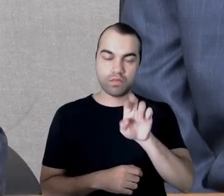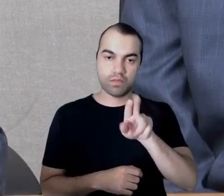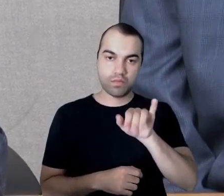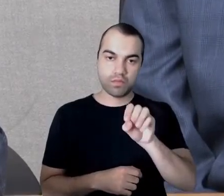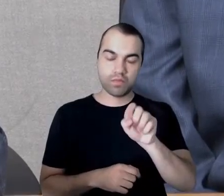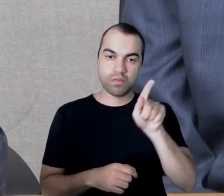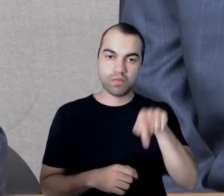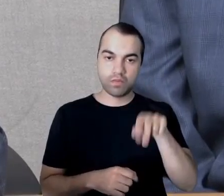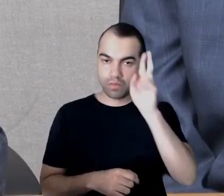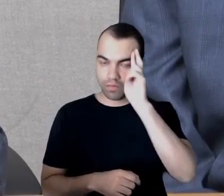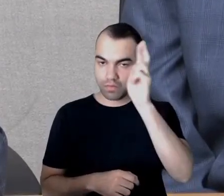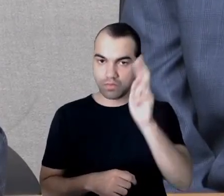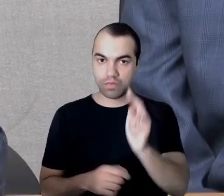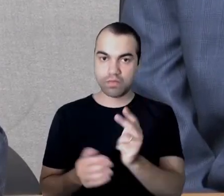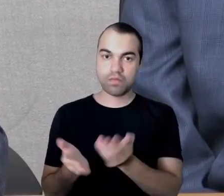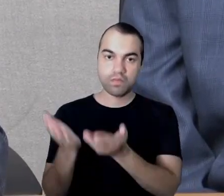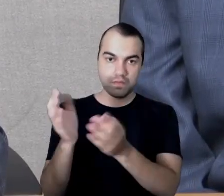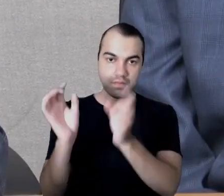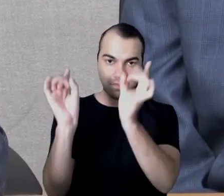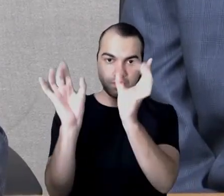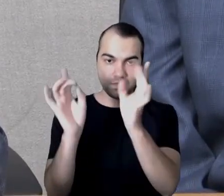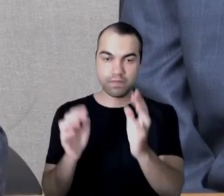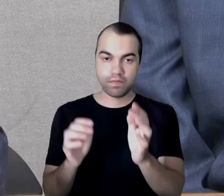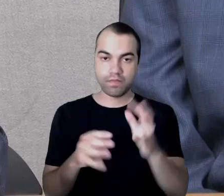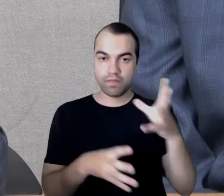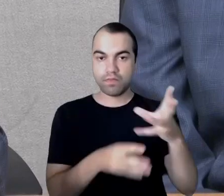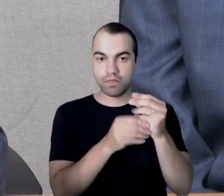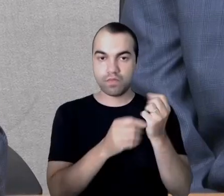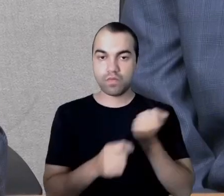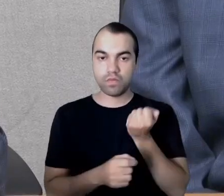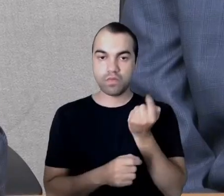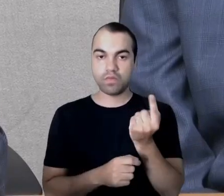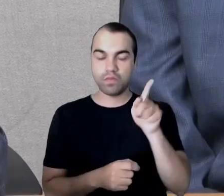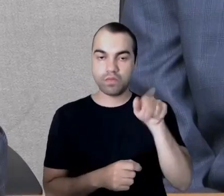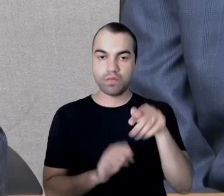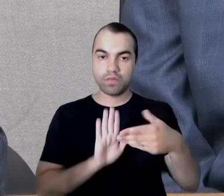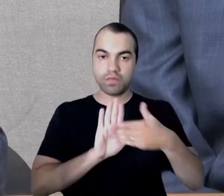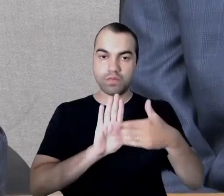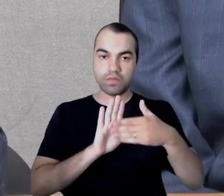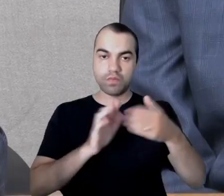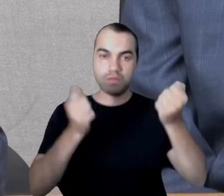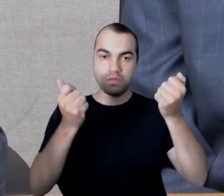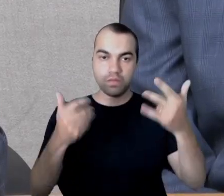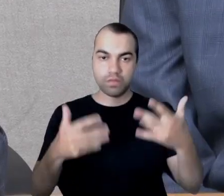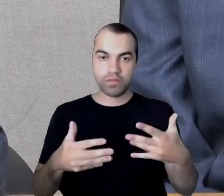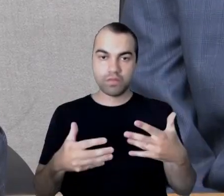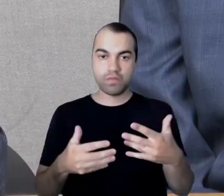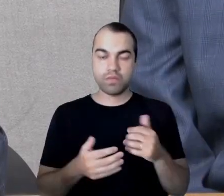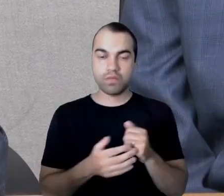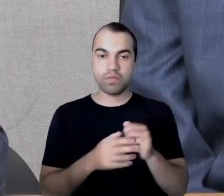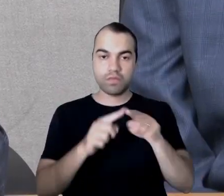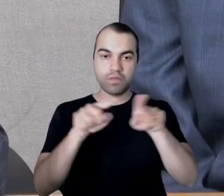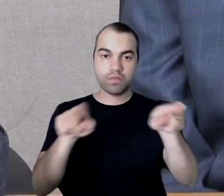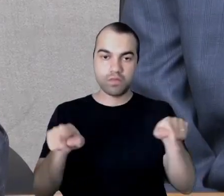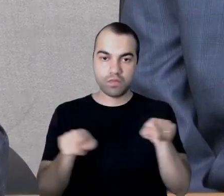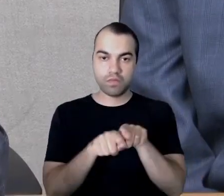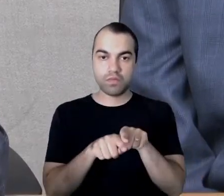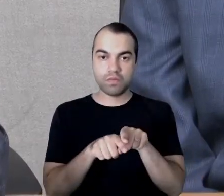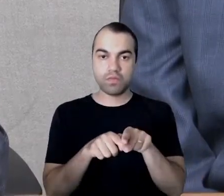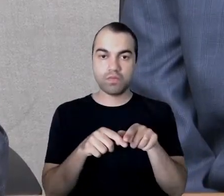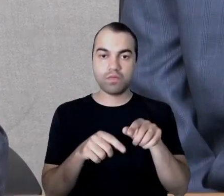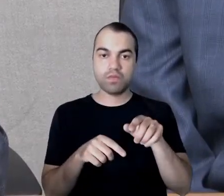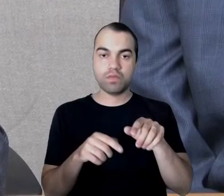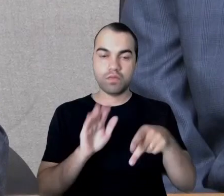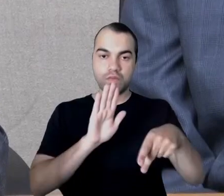excelência a emenda aditiva número 1 trata da consolidação da definição das áreas intersticiais entre os lotes do mesmo